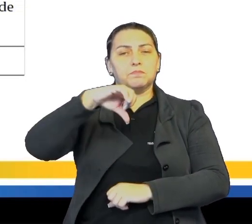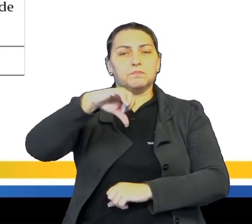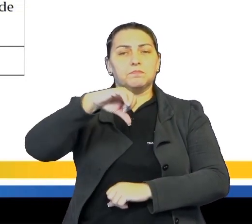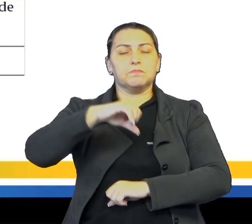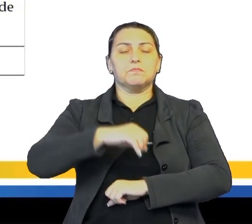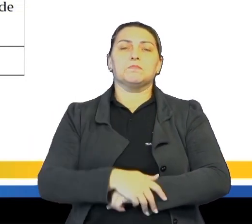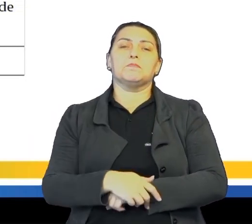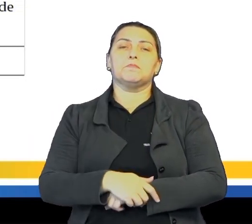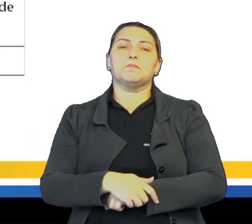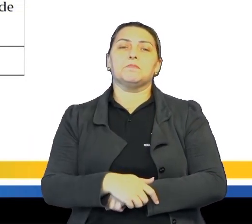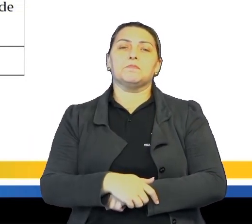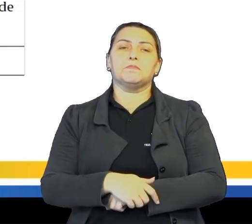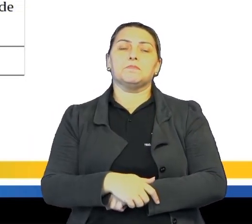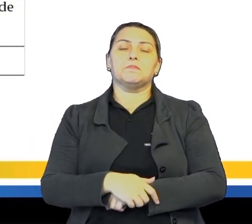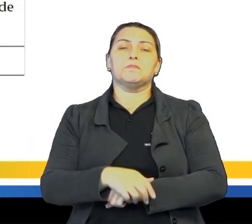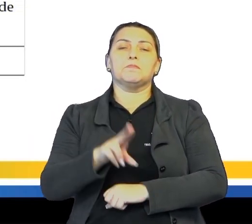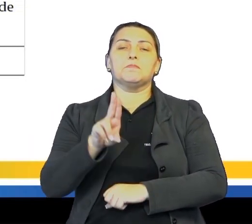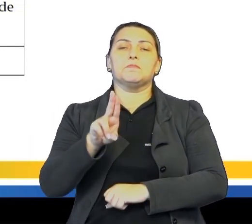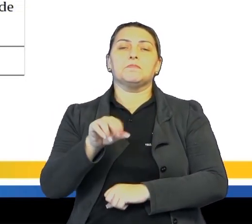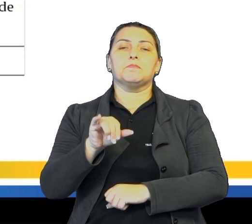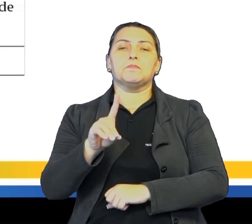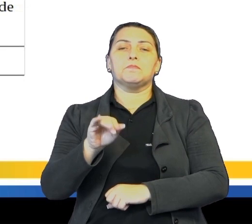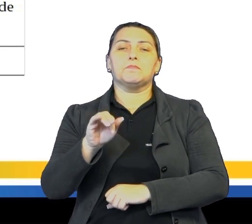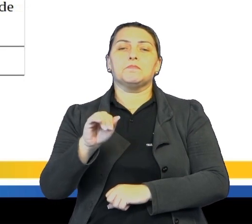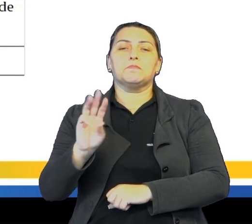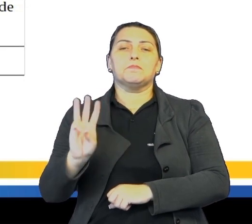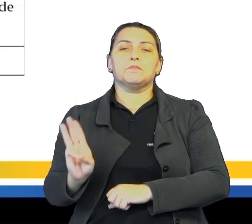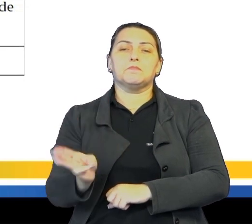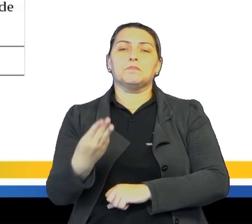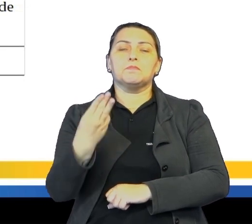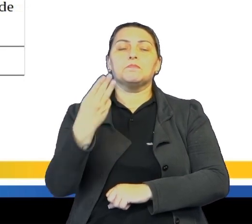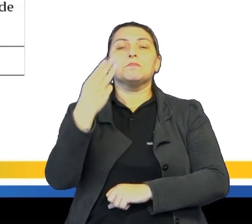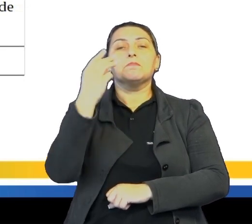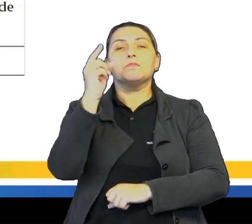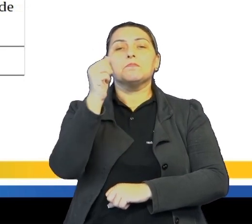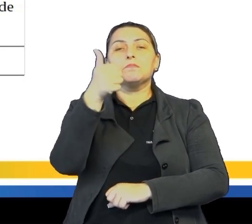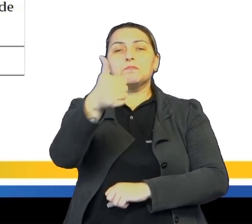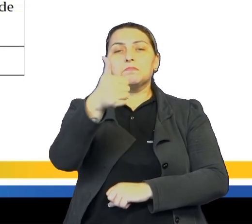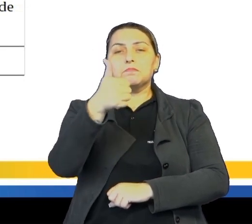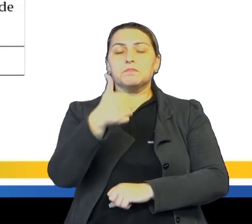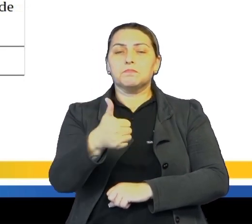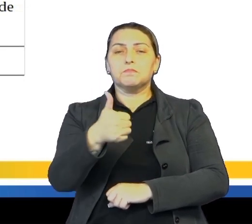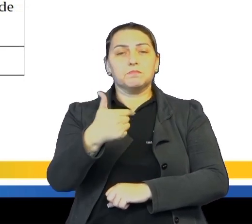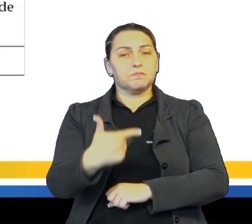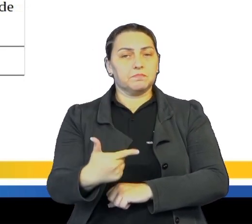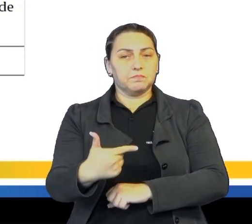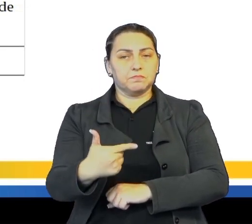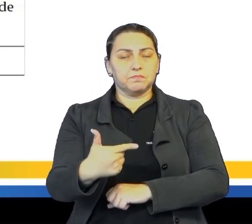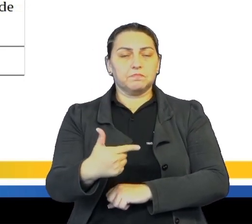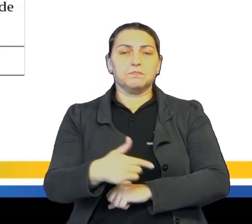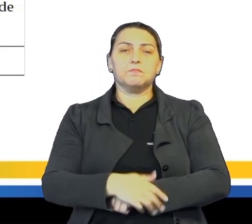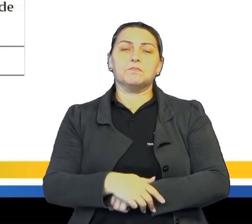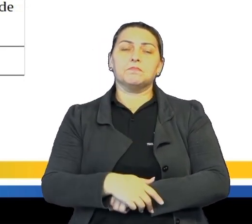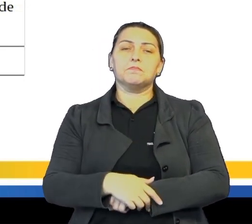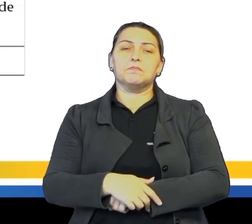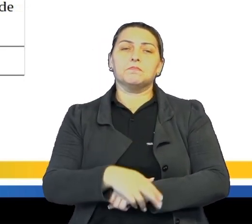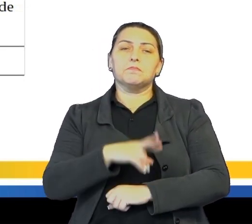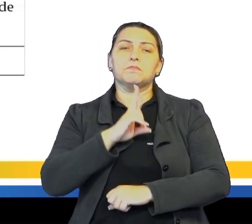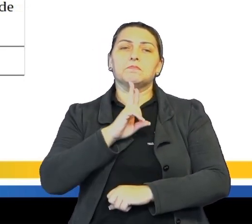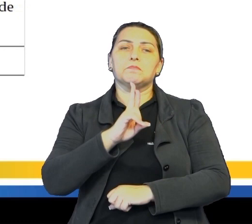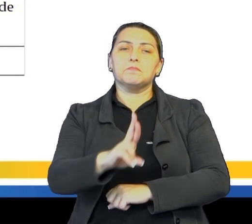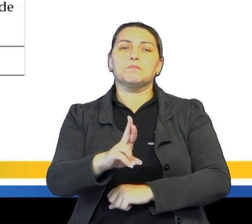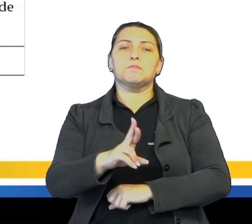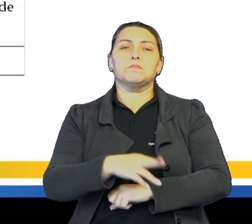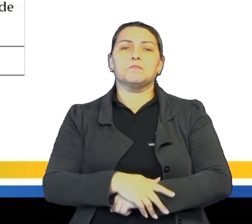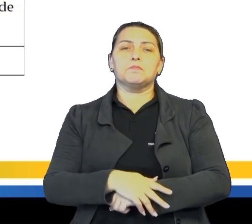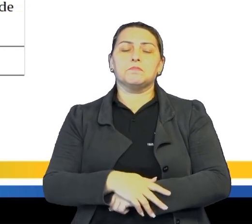9 na unidade de milhar Eu tenho um e o um mais um dois então o resultado